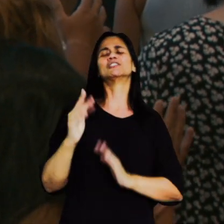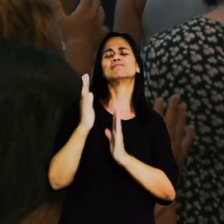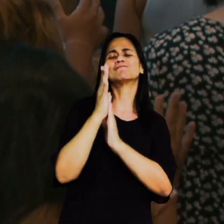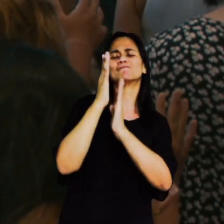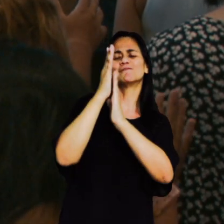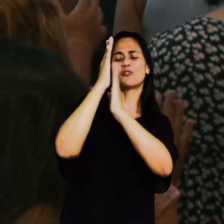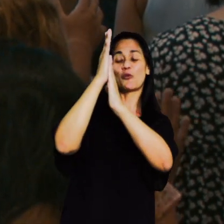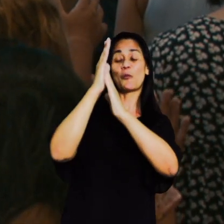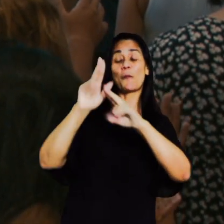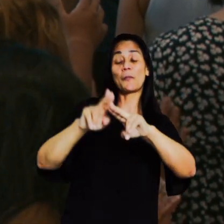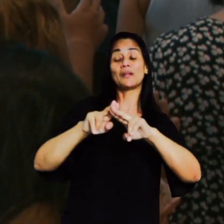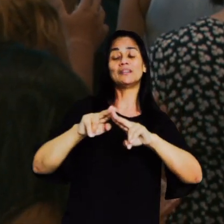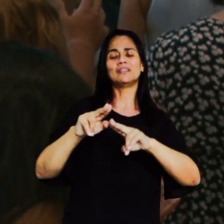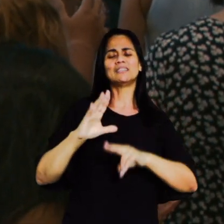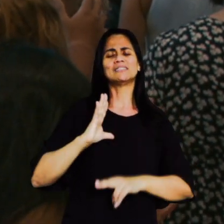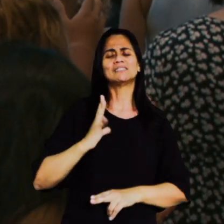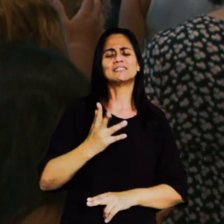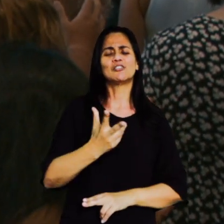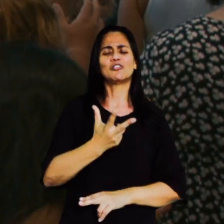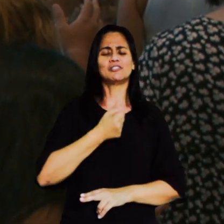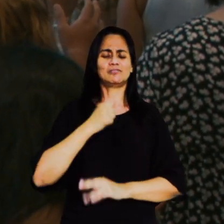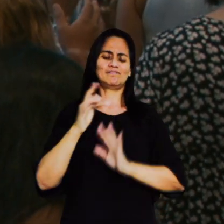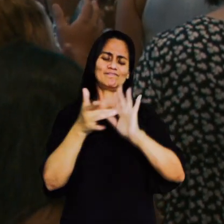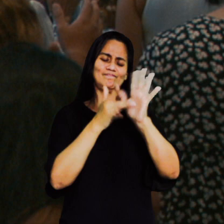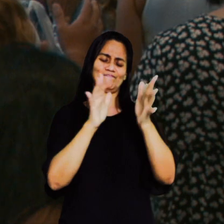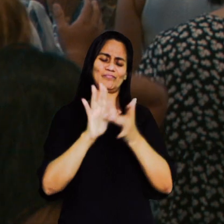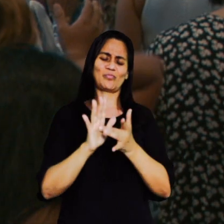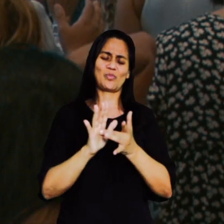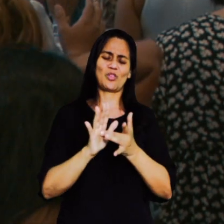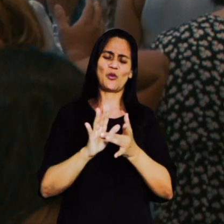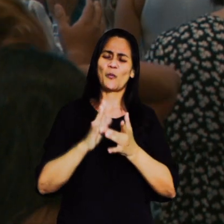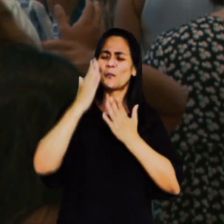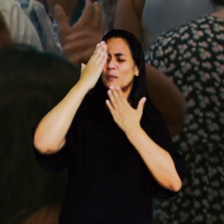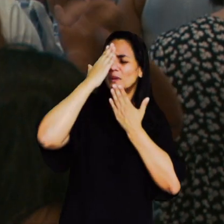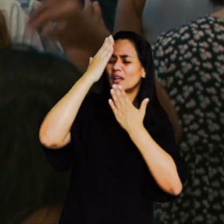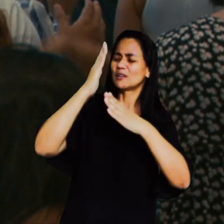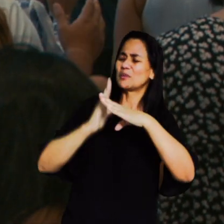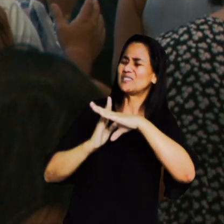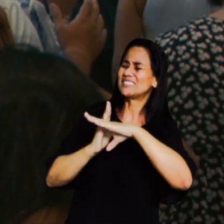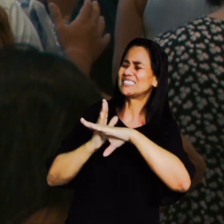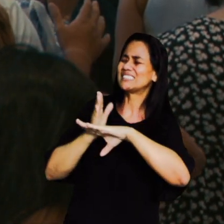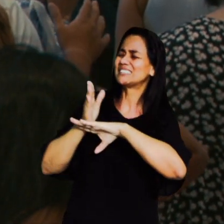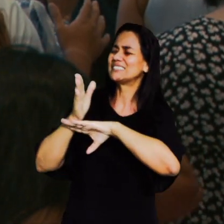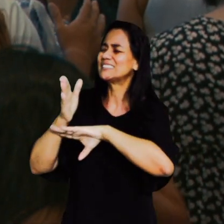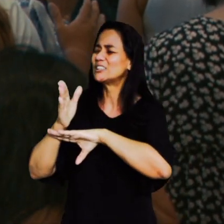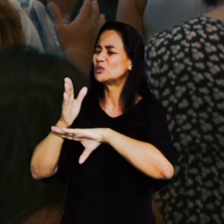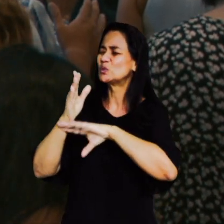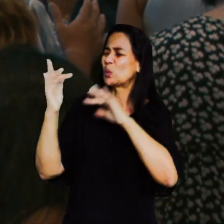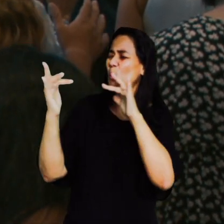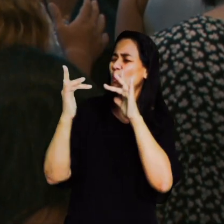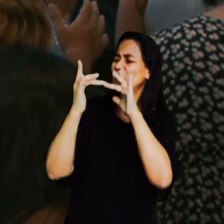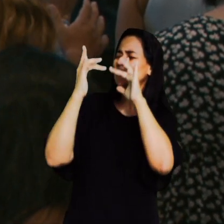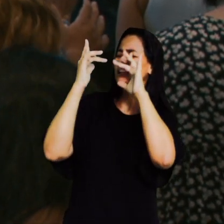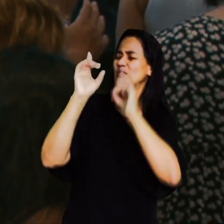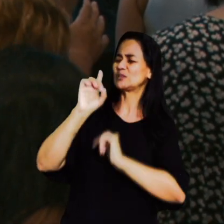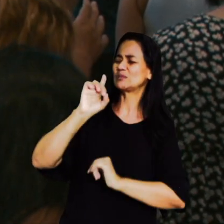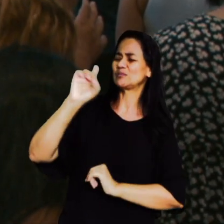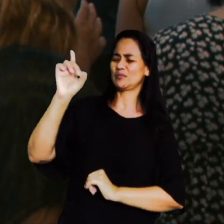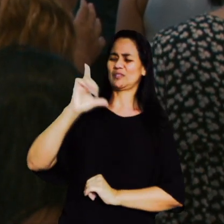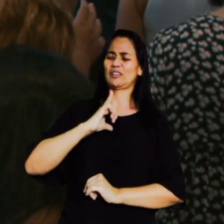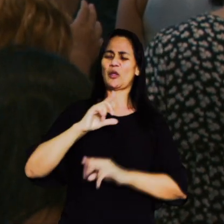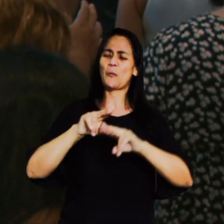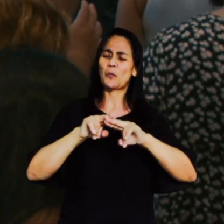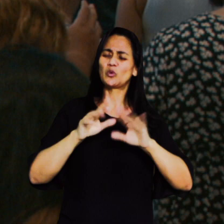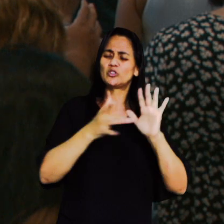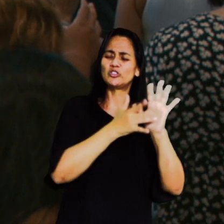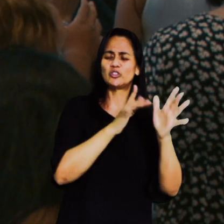te louvamos pelo acesso que temos ao Senhor através do sacrifício de Cristo. Pai, peço agora que o Senhor